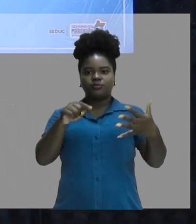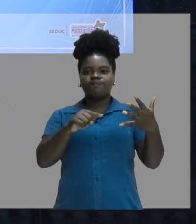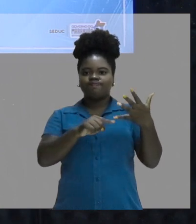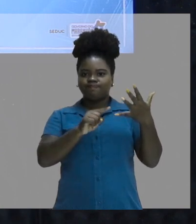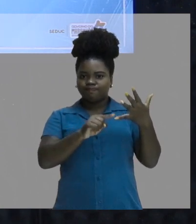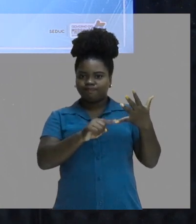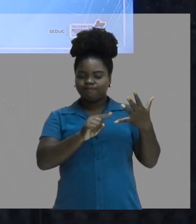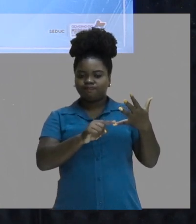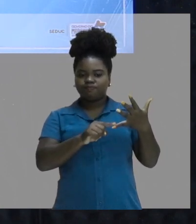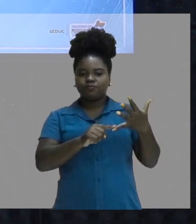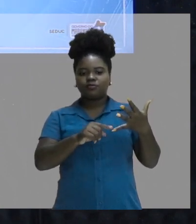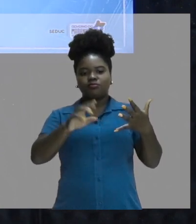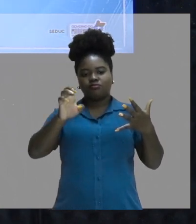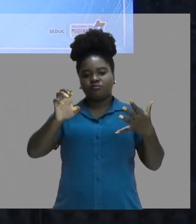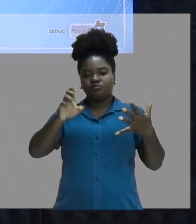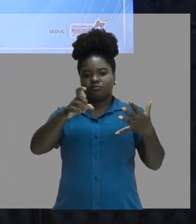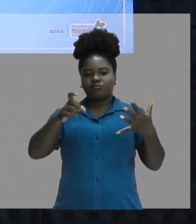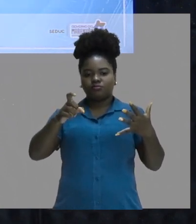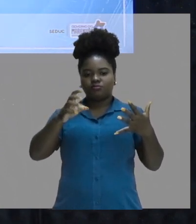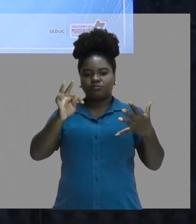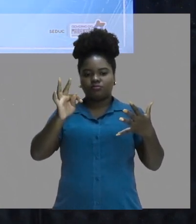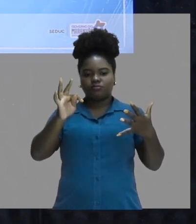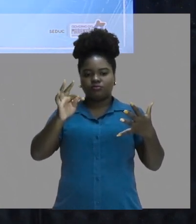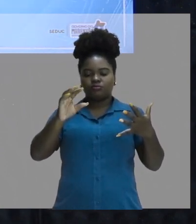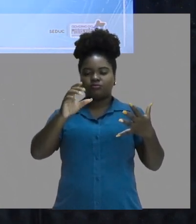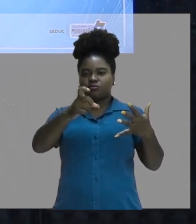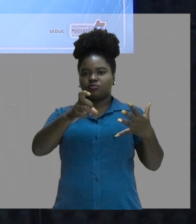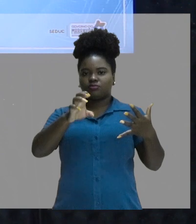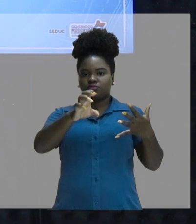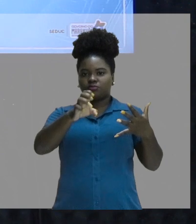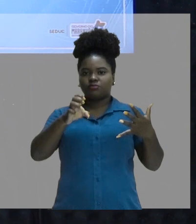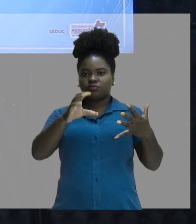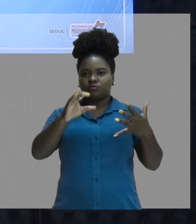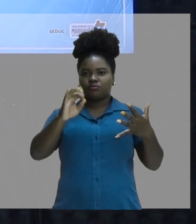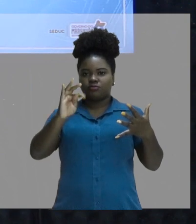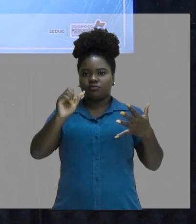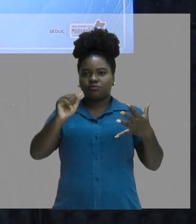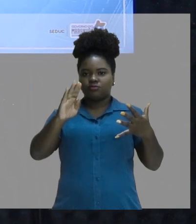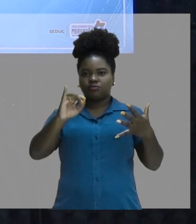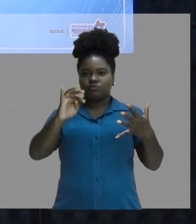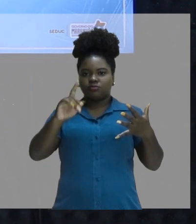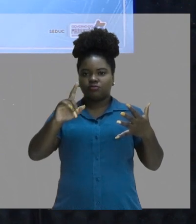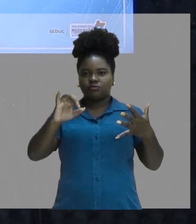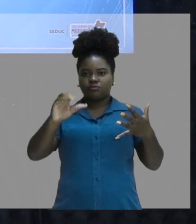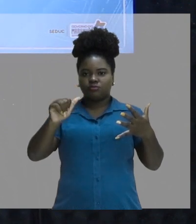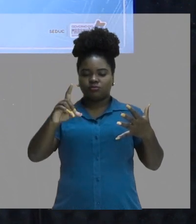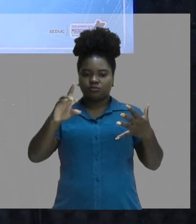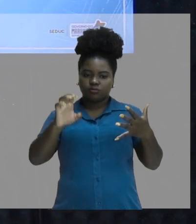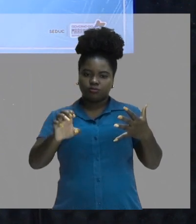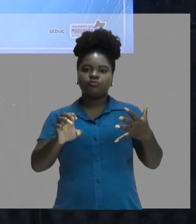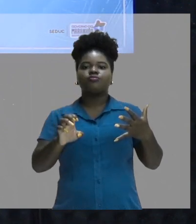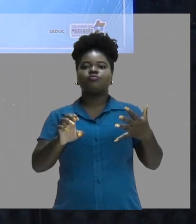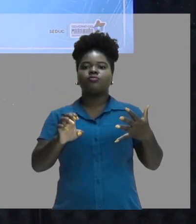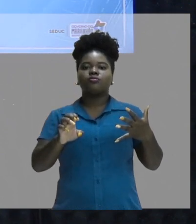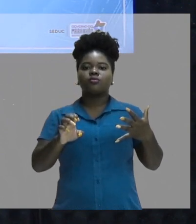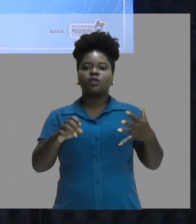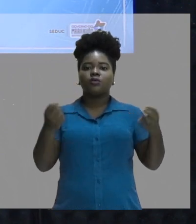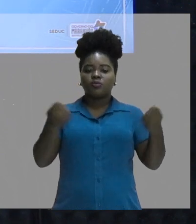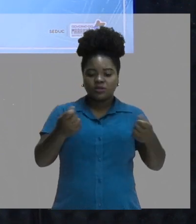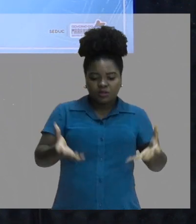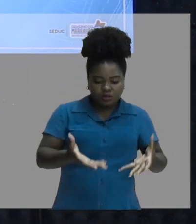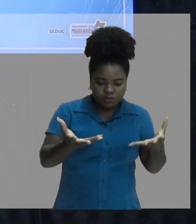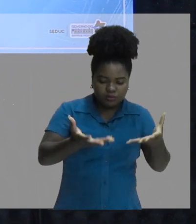muscular, ela necessita de um neurônio motor. Ela necessita que ela receba esse estímulo de um neurônio